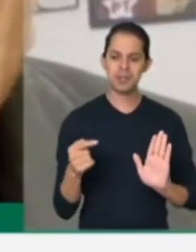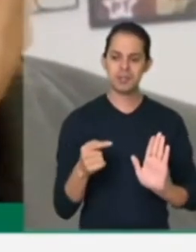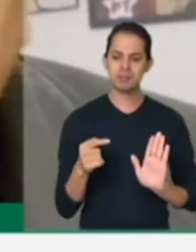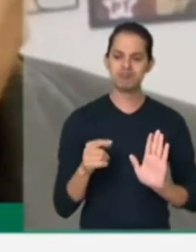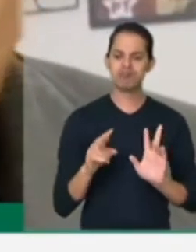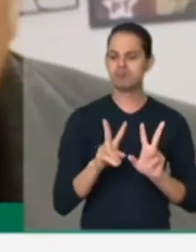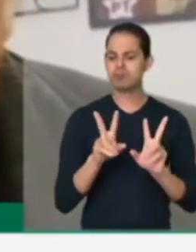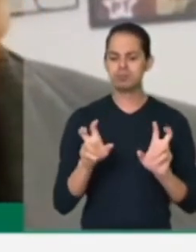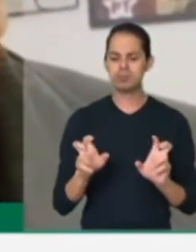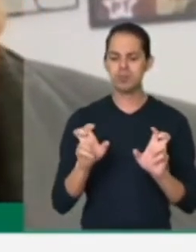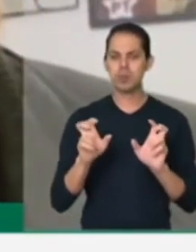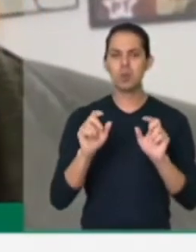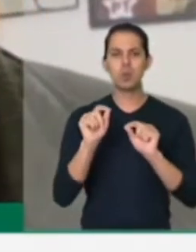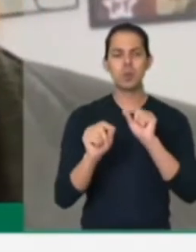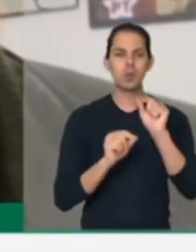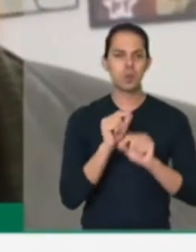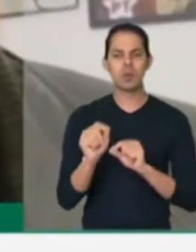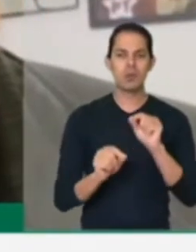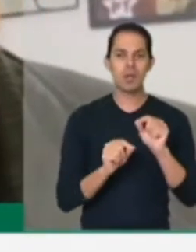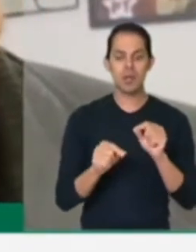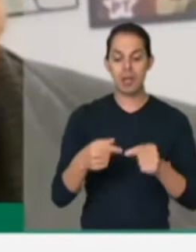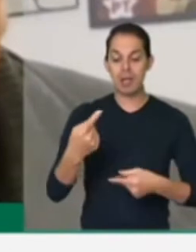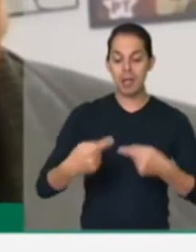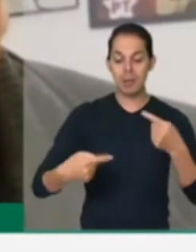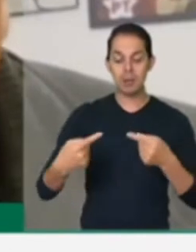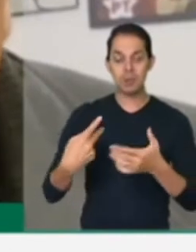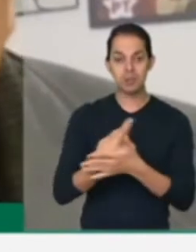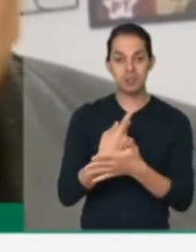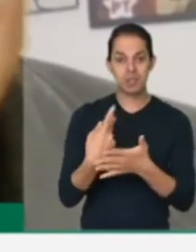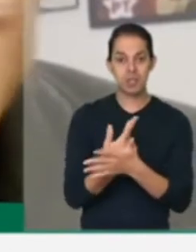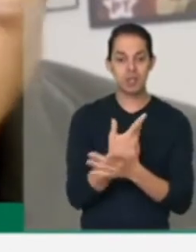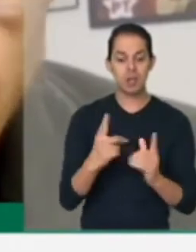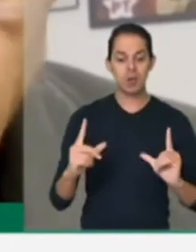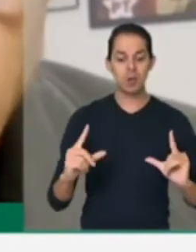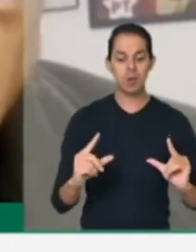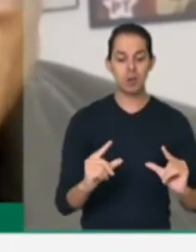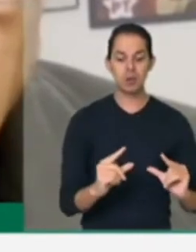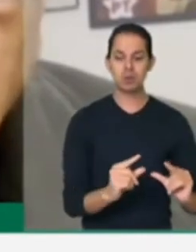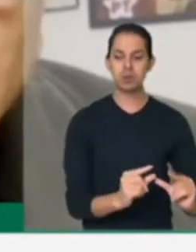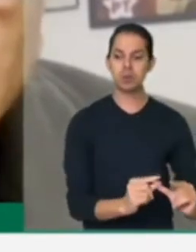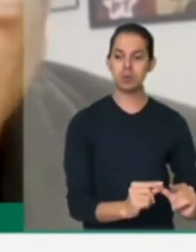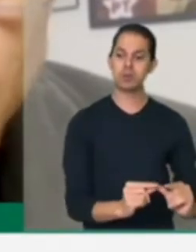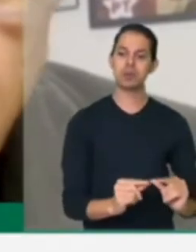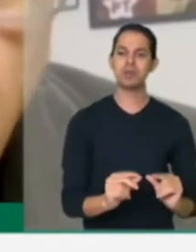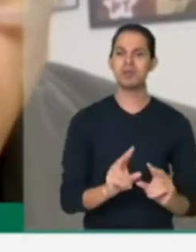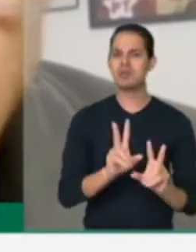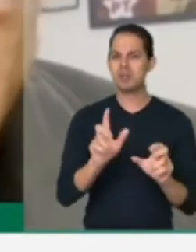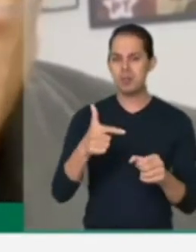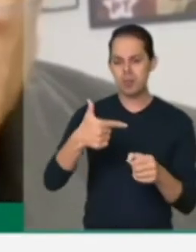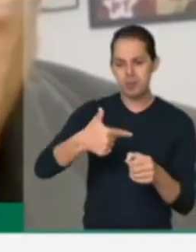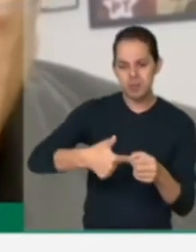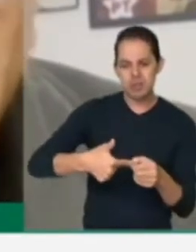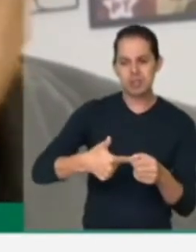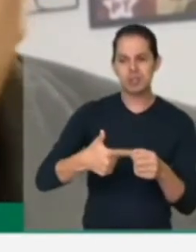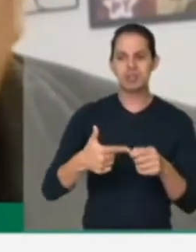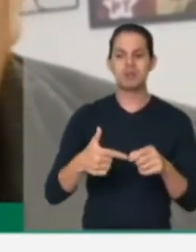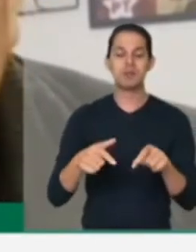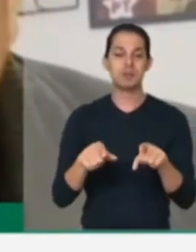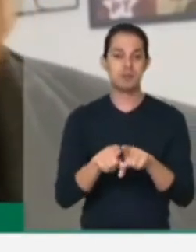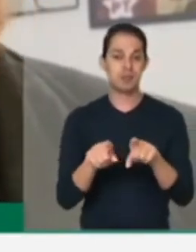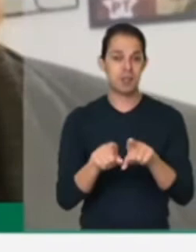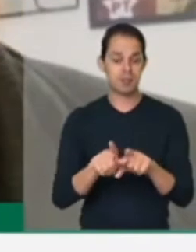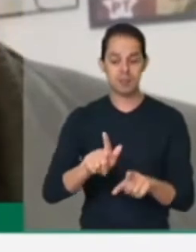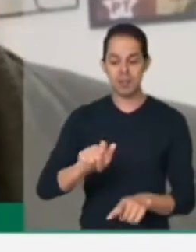exatamente minorar essa política equivocada que vem sendo feita em relação aos combustíveis e particularmente ao